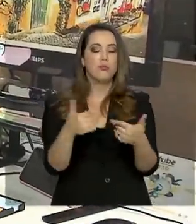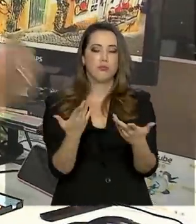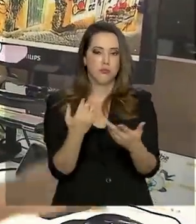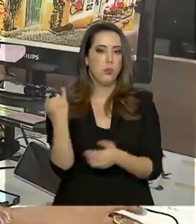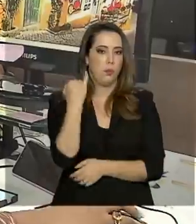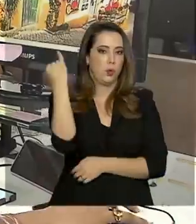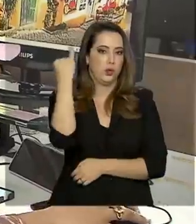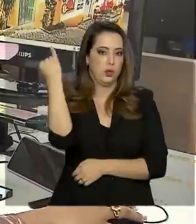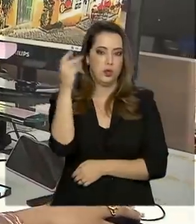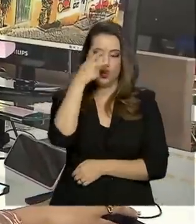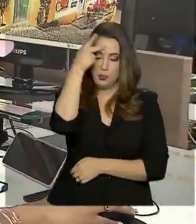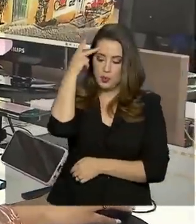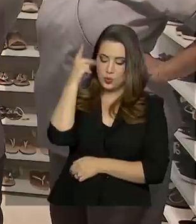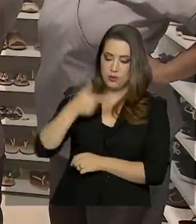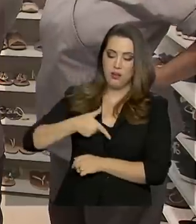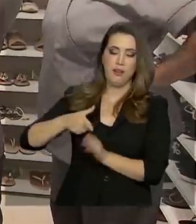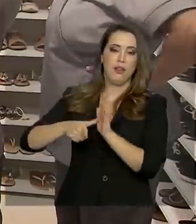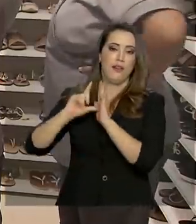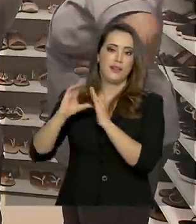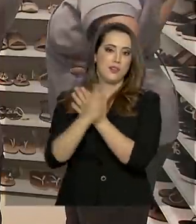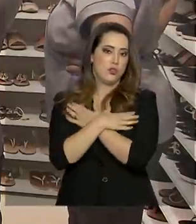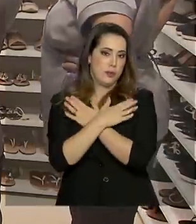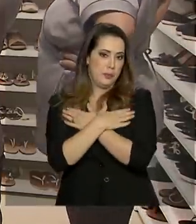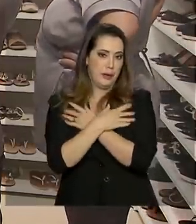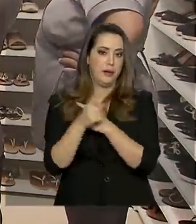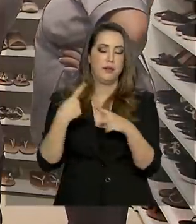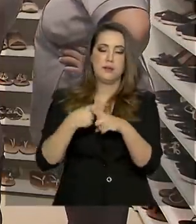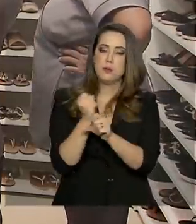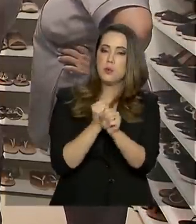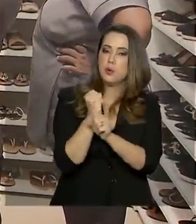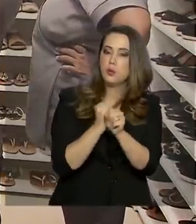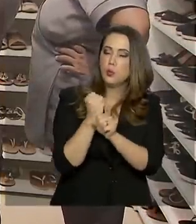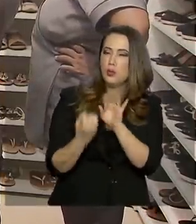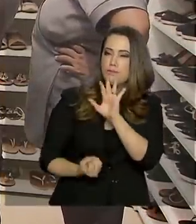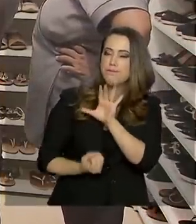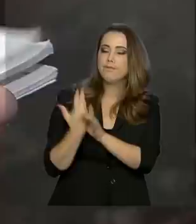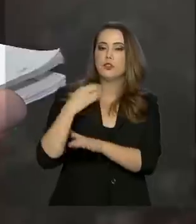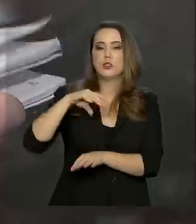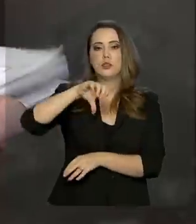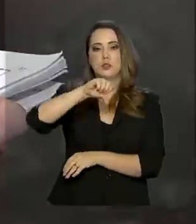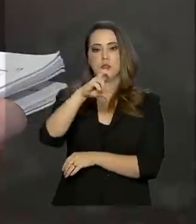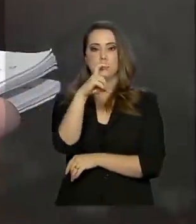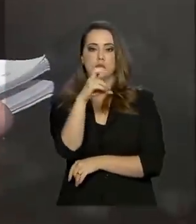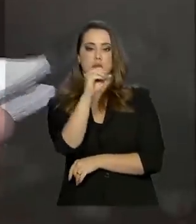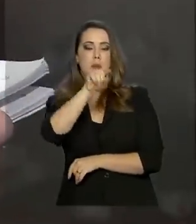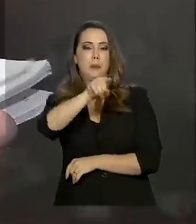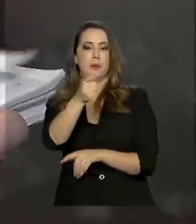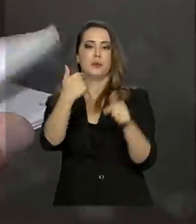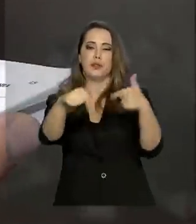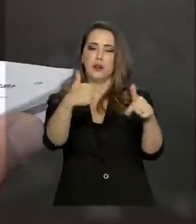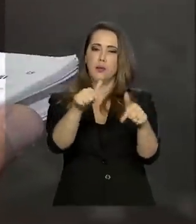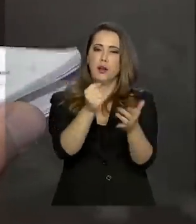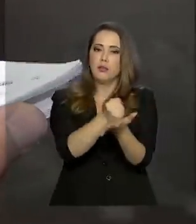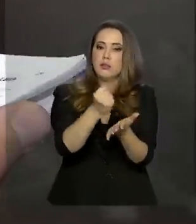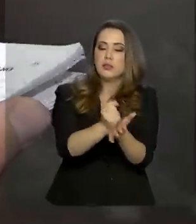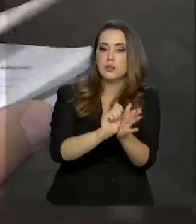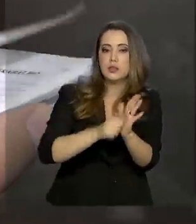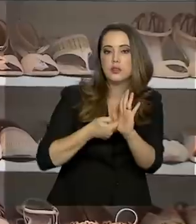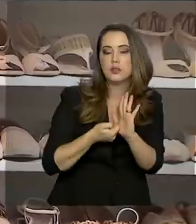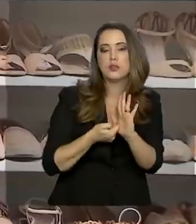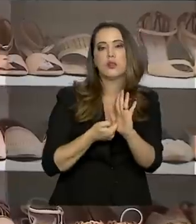estava fora do mercado de trabalho. No ano, foram criados quase 950 mil empregos com carteira assinada.